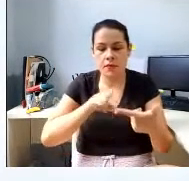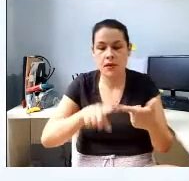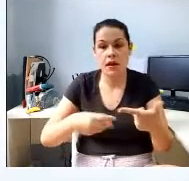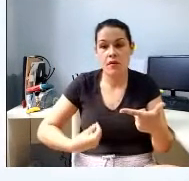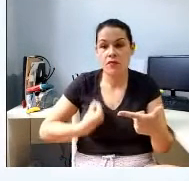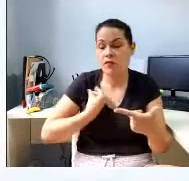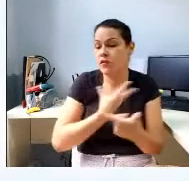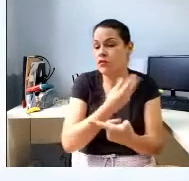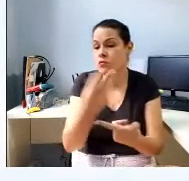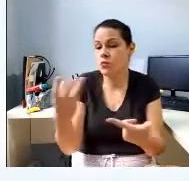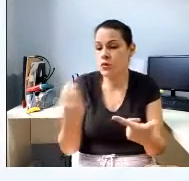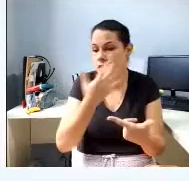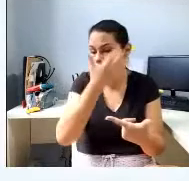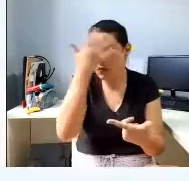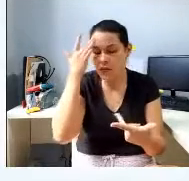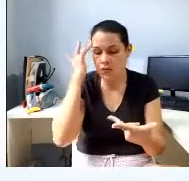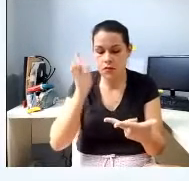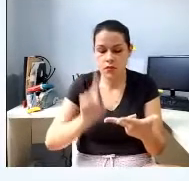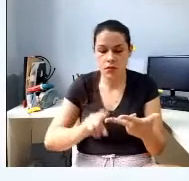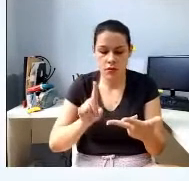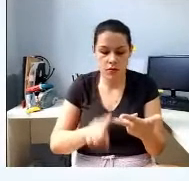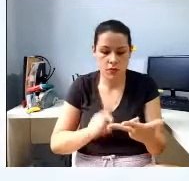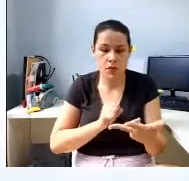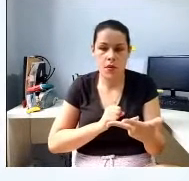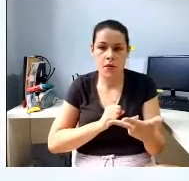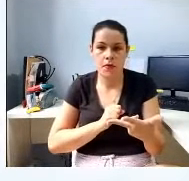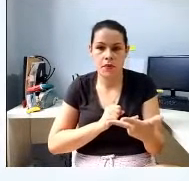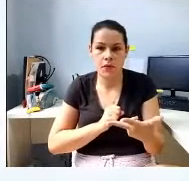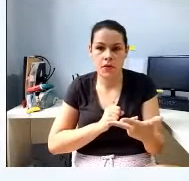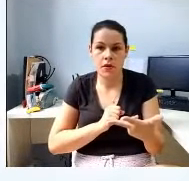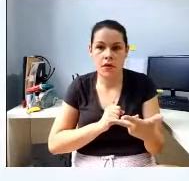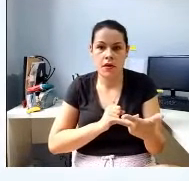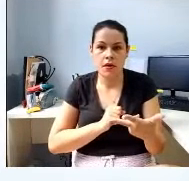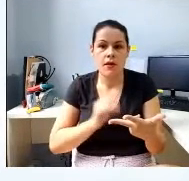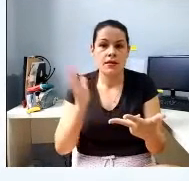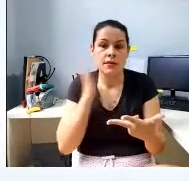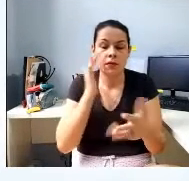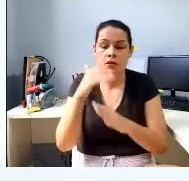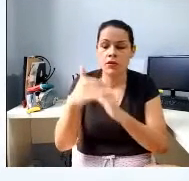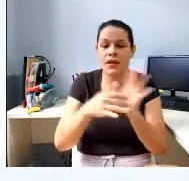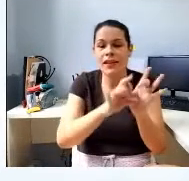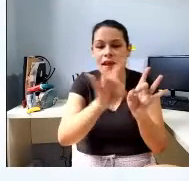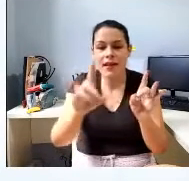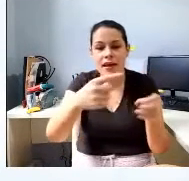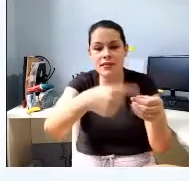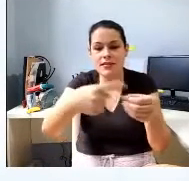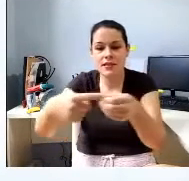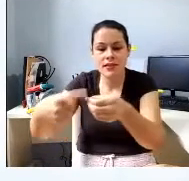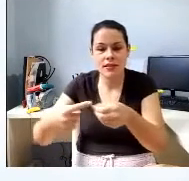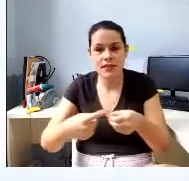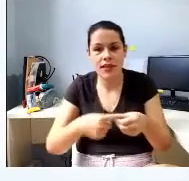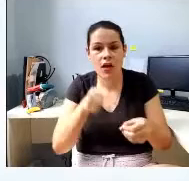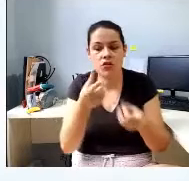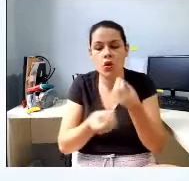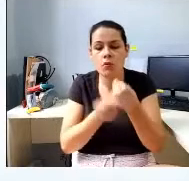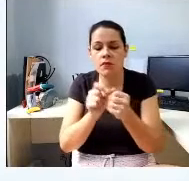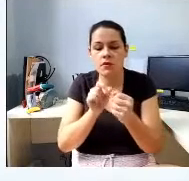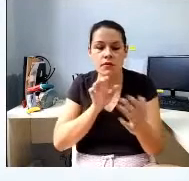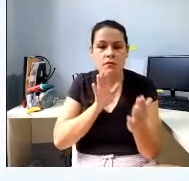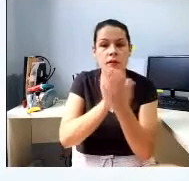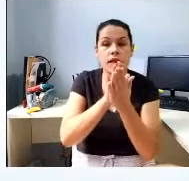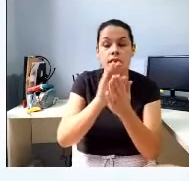de milhões, perspectivas das respectivas prefeituras em enfrentar, seja a pandemia, seja o